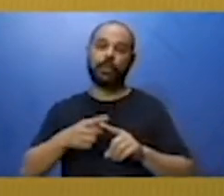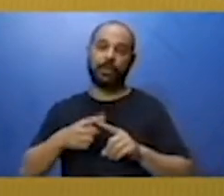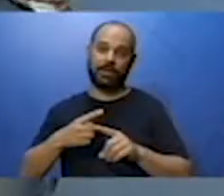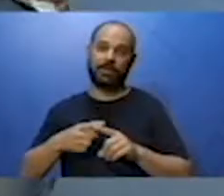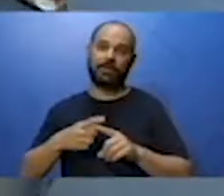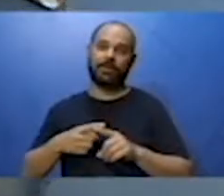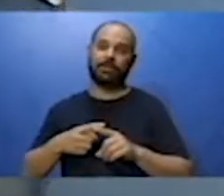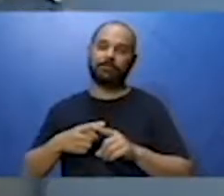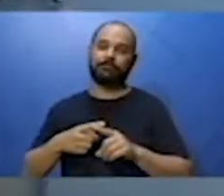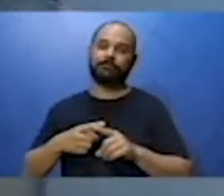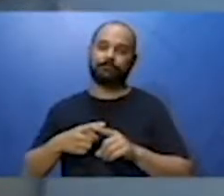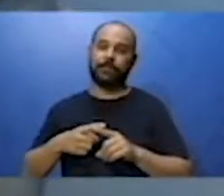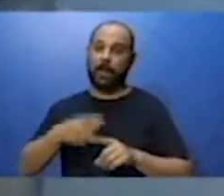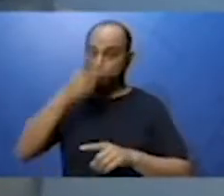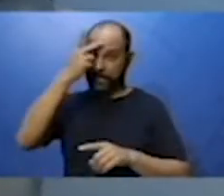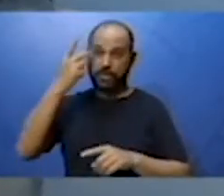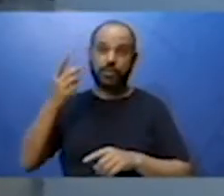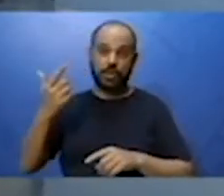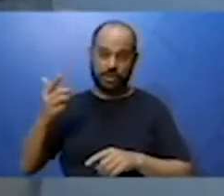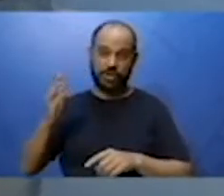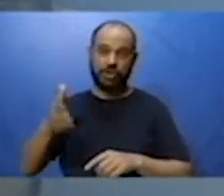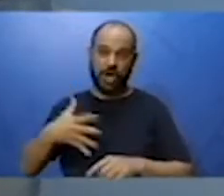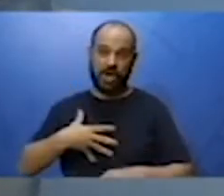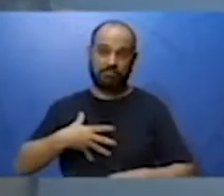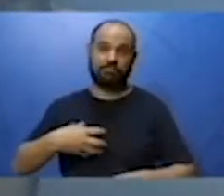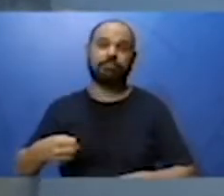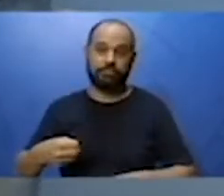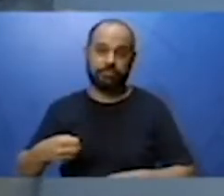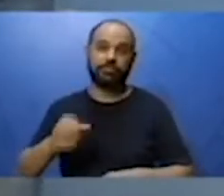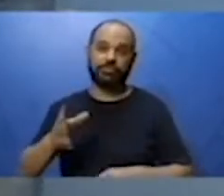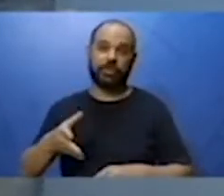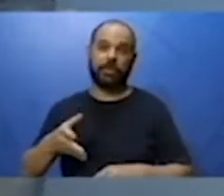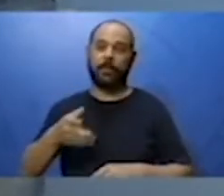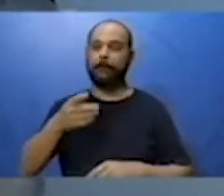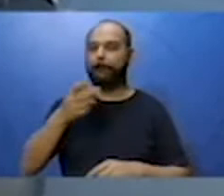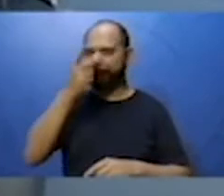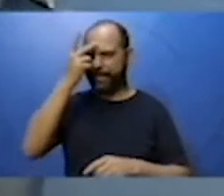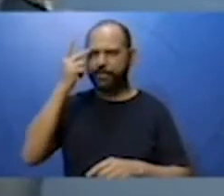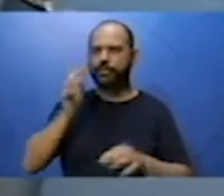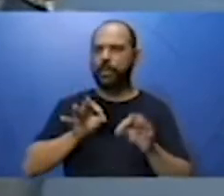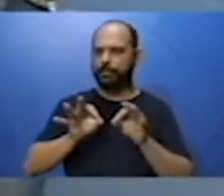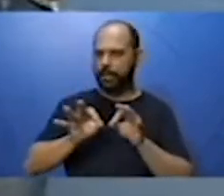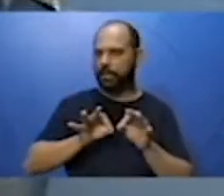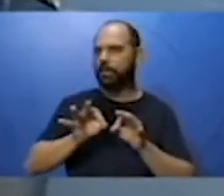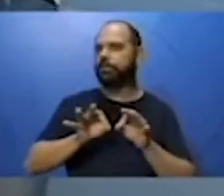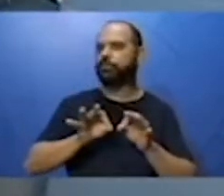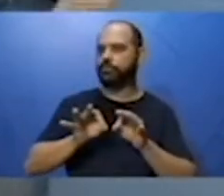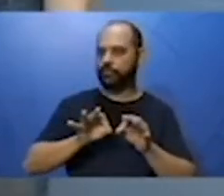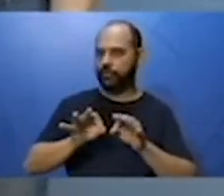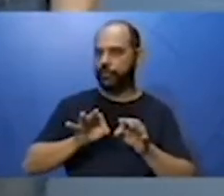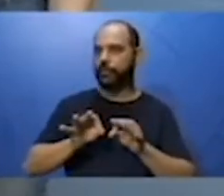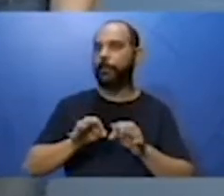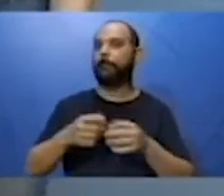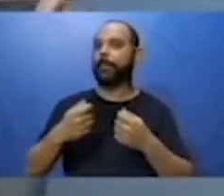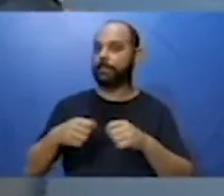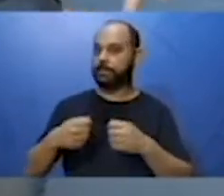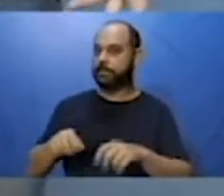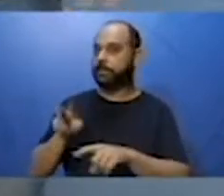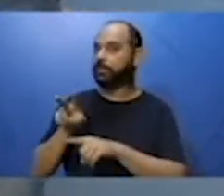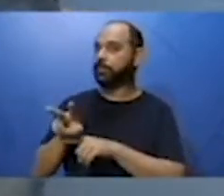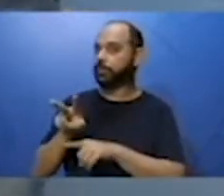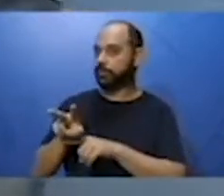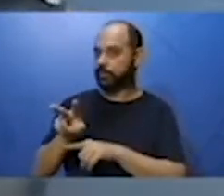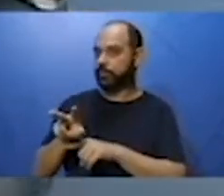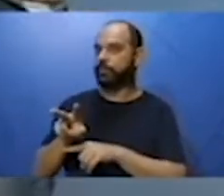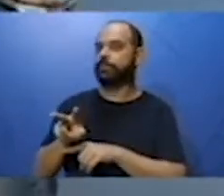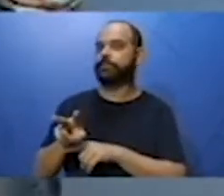ocorreu. Quando ela está planejando, então a pessoa que diz que está planejando, que quer acabar com a vida. É uma pessoa que merece atenção, que